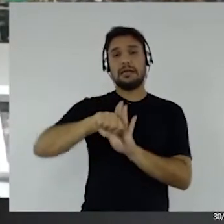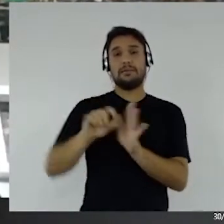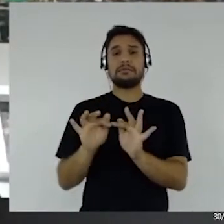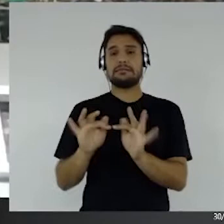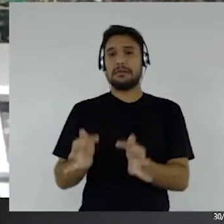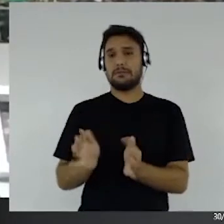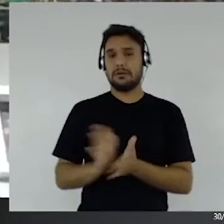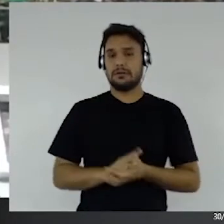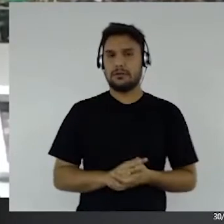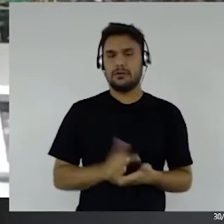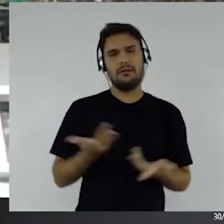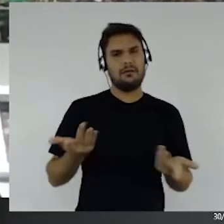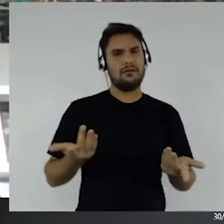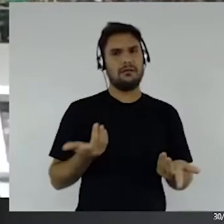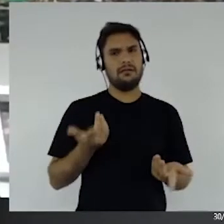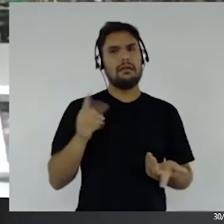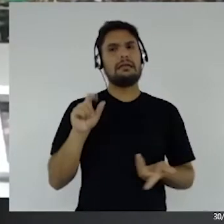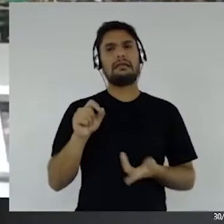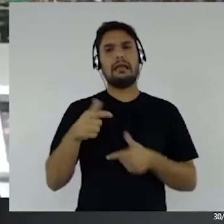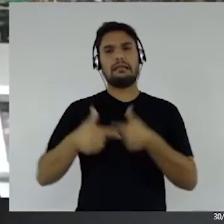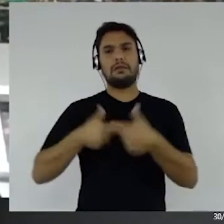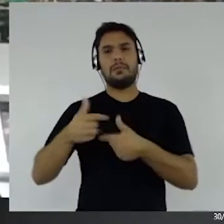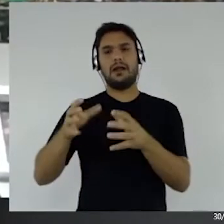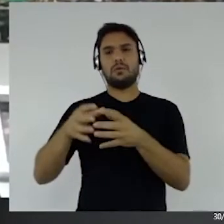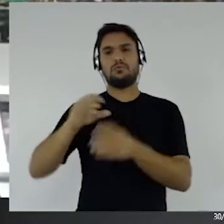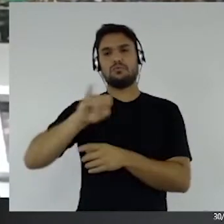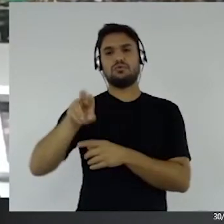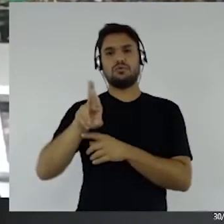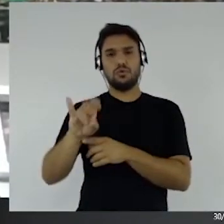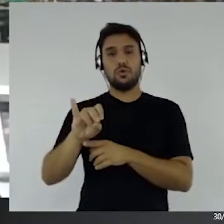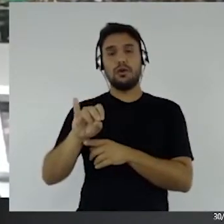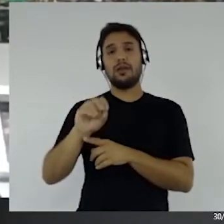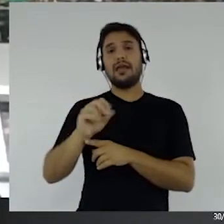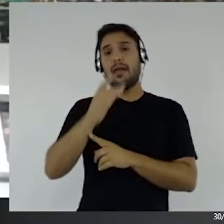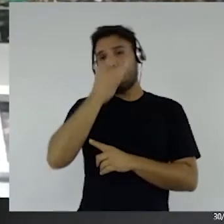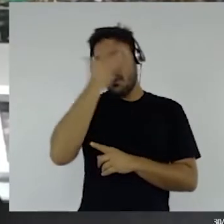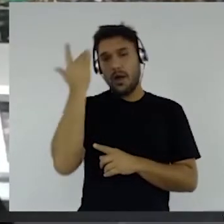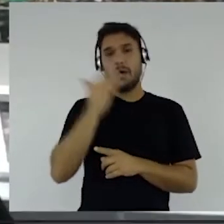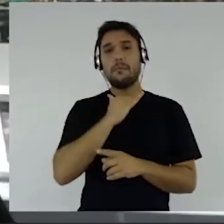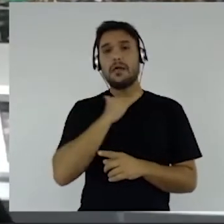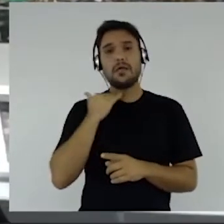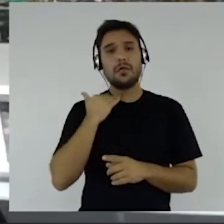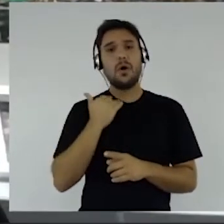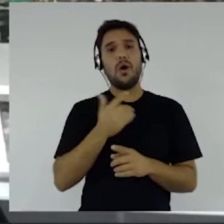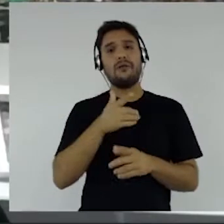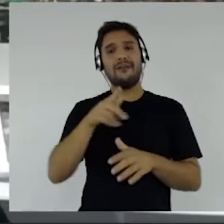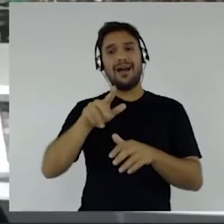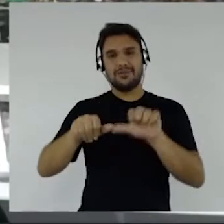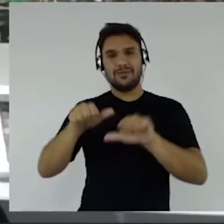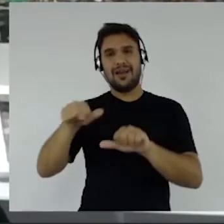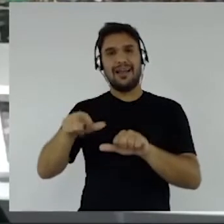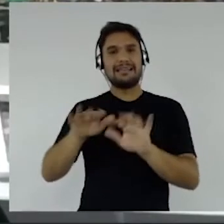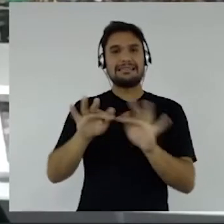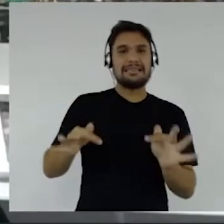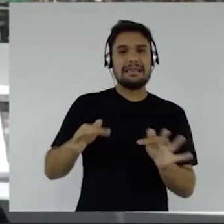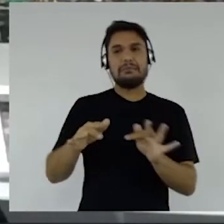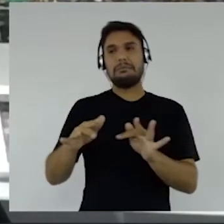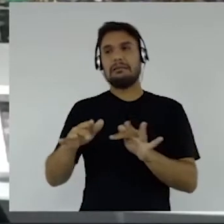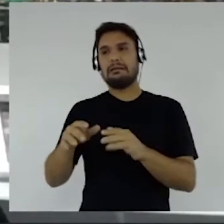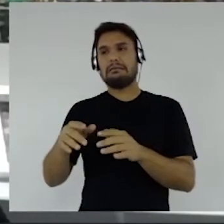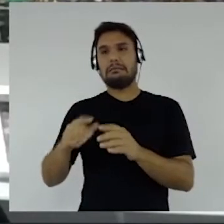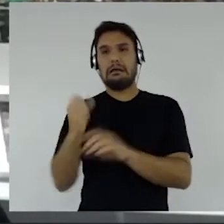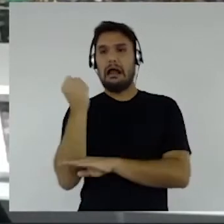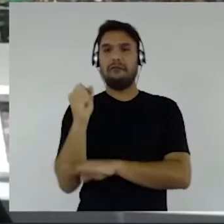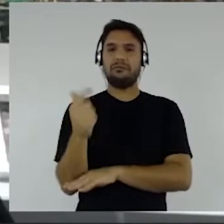simples. Poxa, no duro, quem milita no Tribunal do Júri, quem perdeu uma vida pelas mãos da violência, não existe homicídio simples e qualificado, homicídio